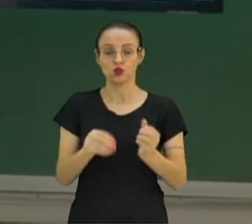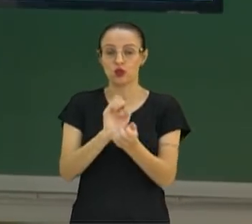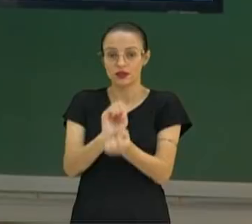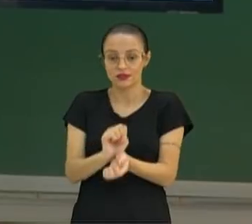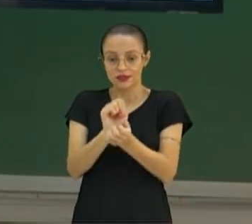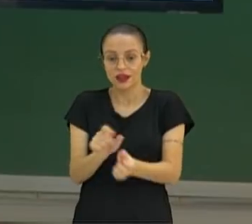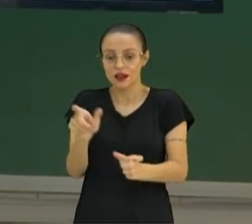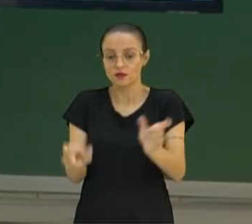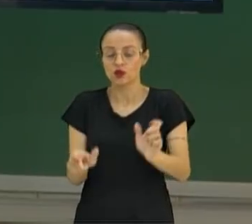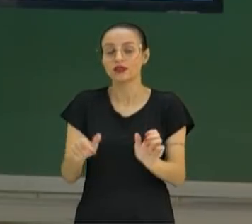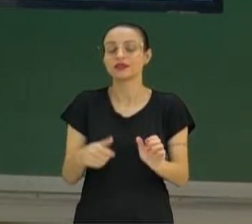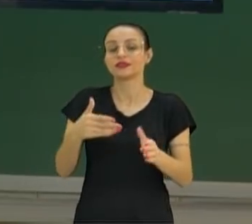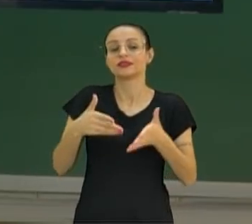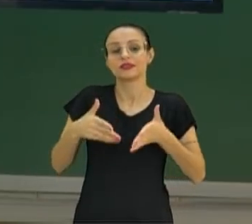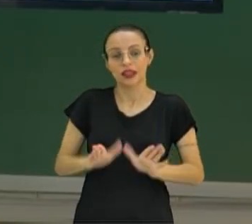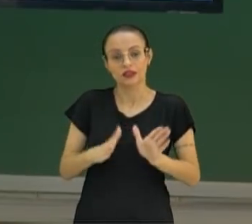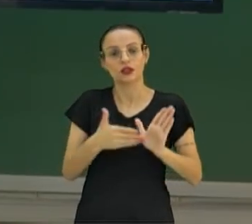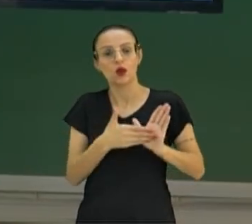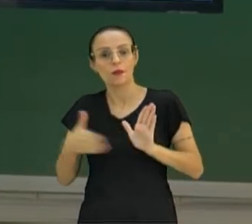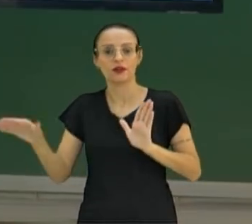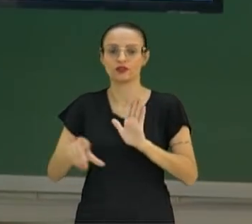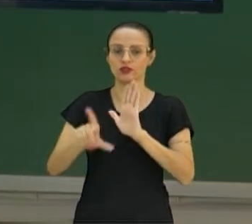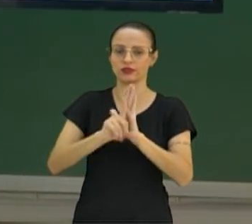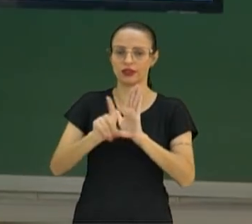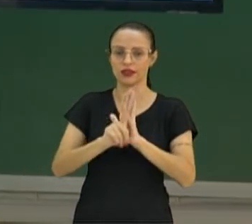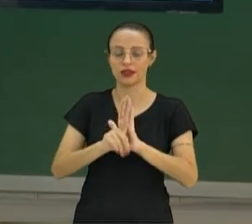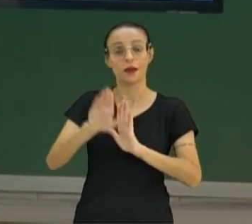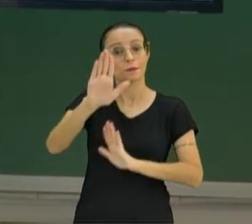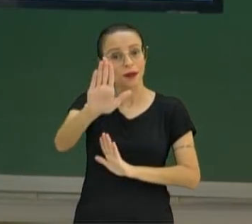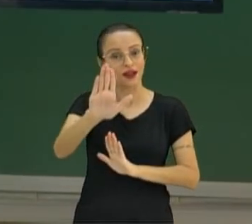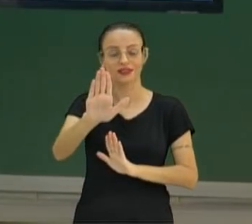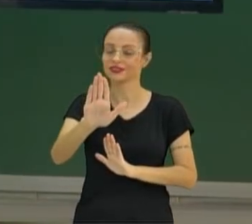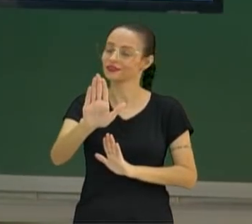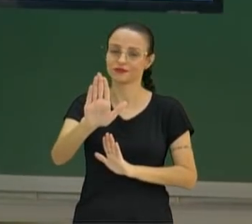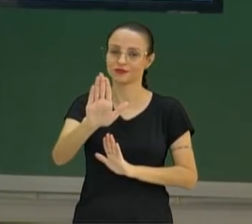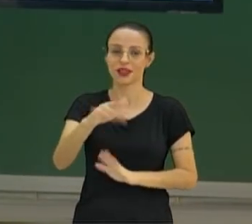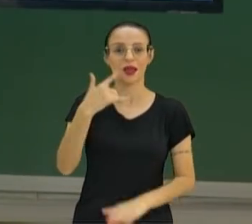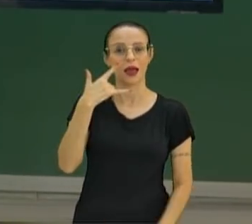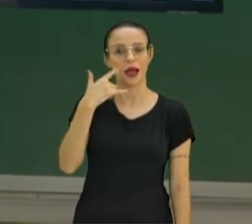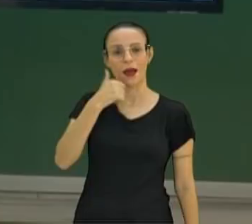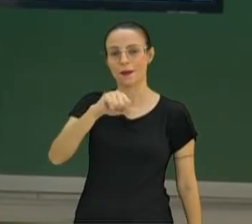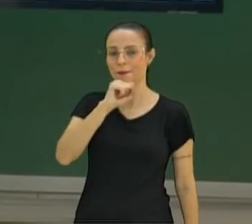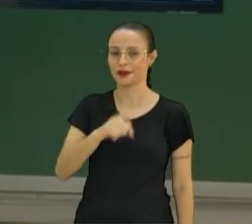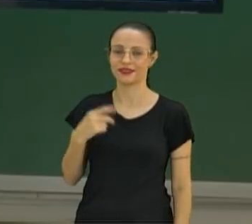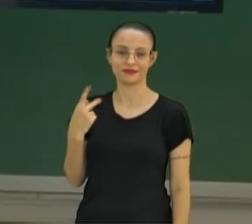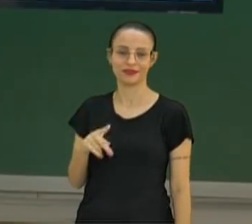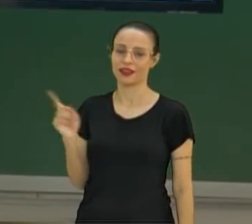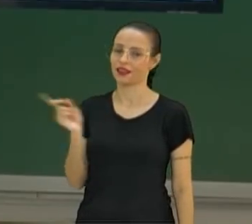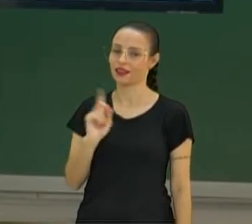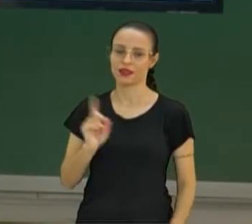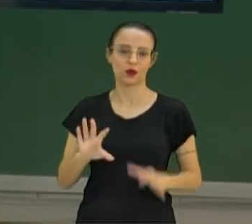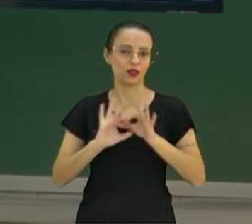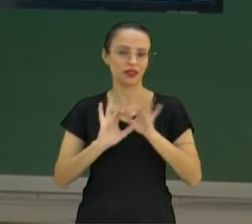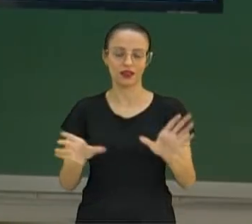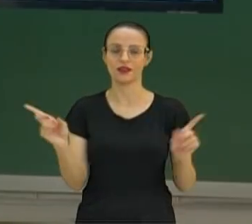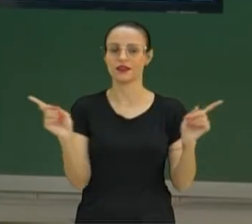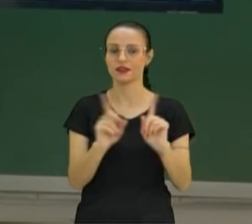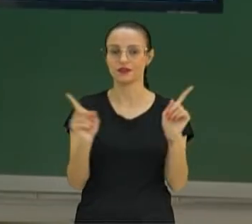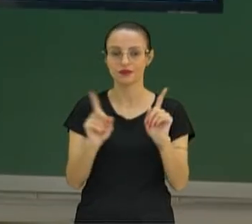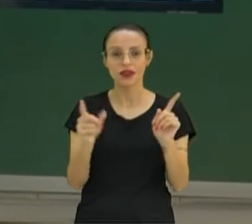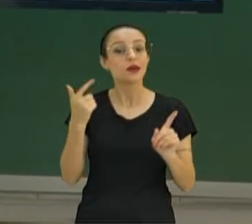escravos nascidos a partir da promulgação da lei. Porém, não libertava a mãe dessas crianças, para que a gente pense aí